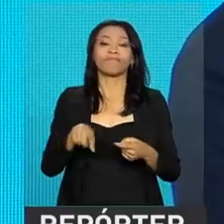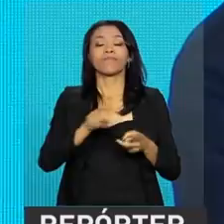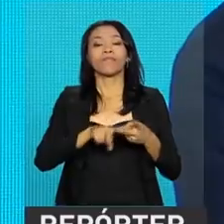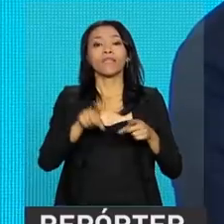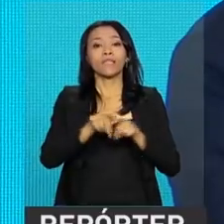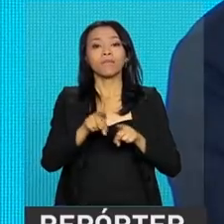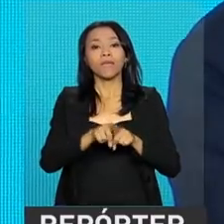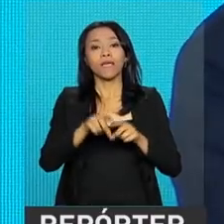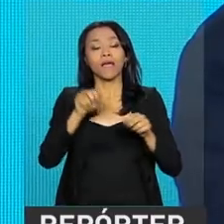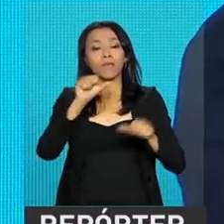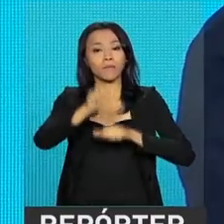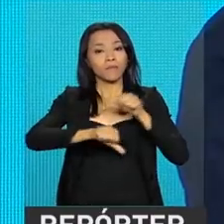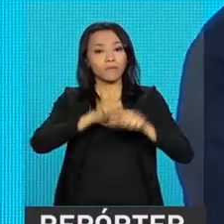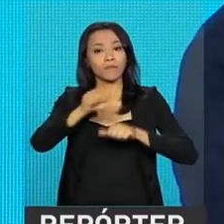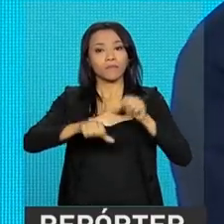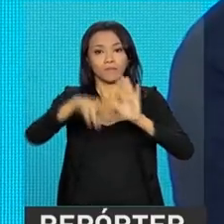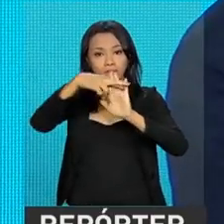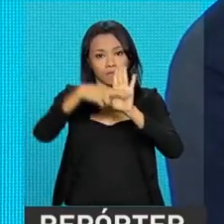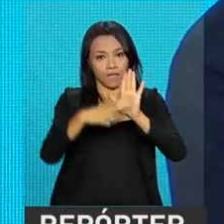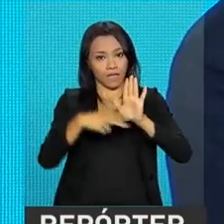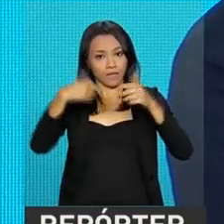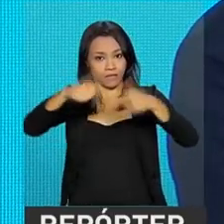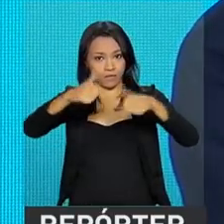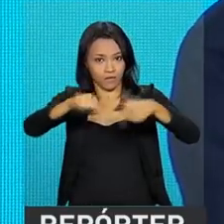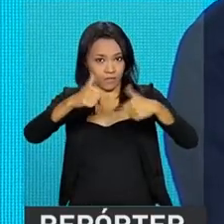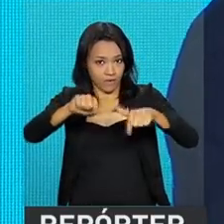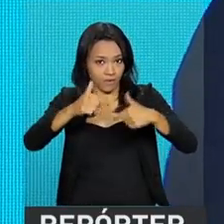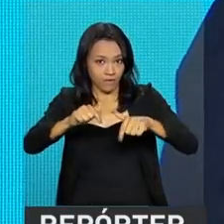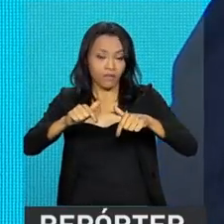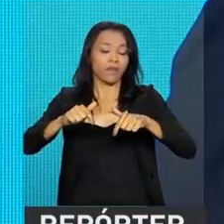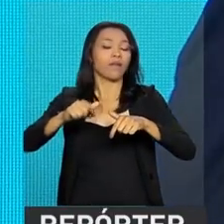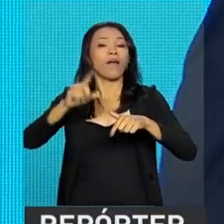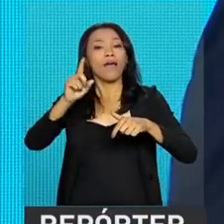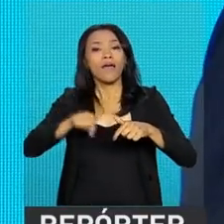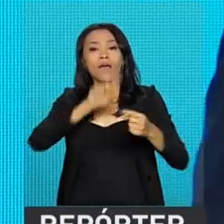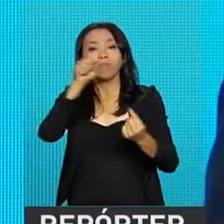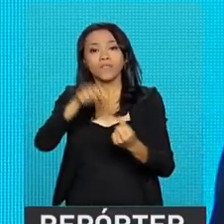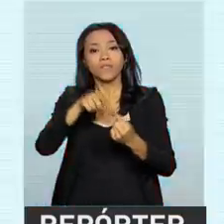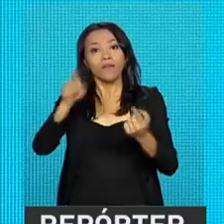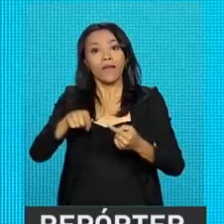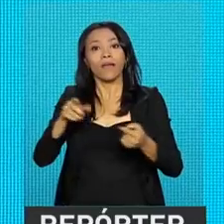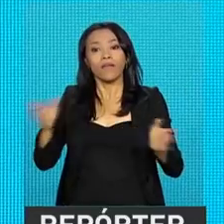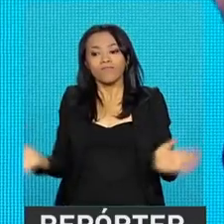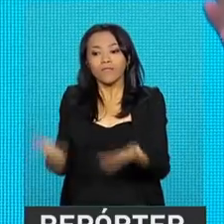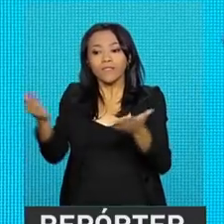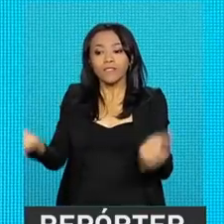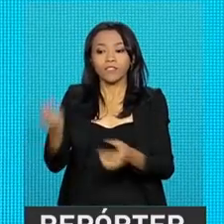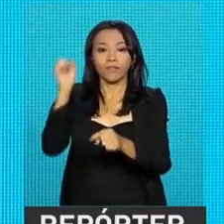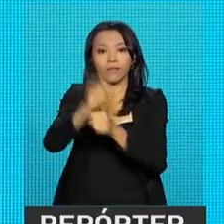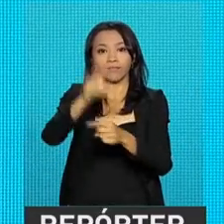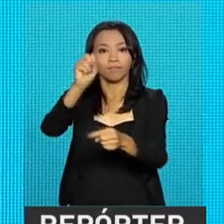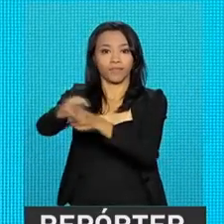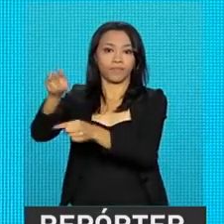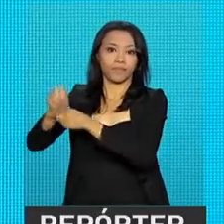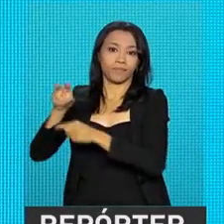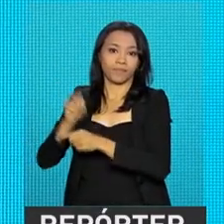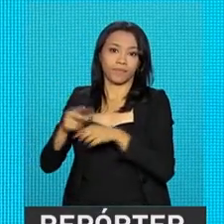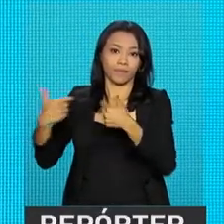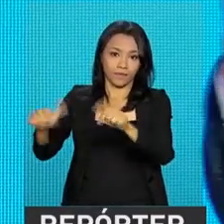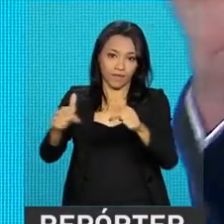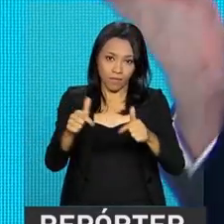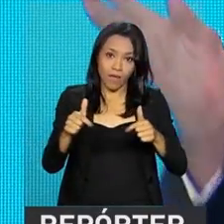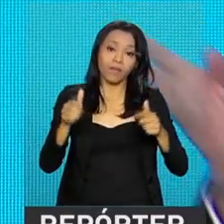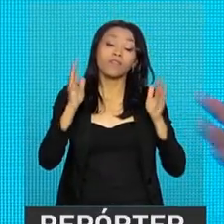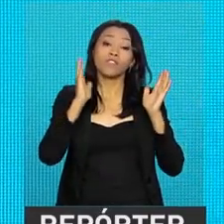da reforma trabalhista digo eu de um lado é incentivar o emprego já se alardeia que